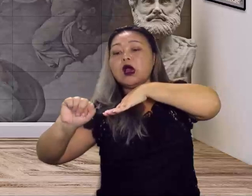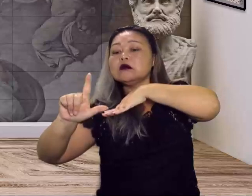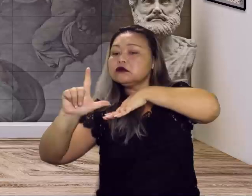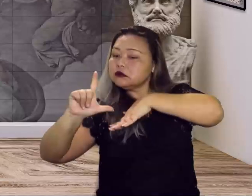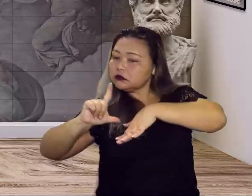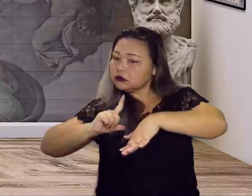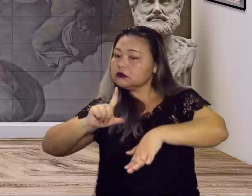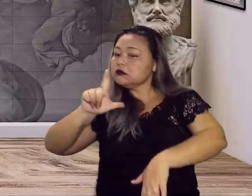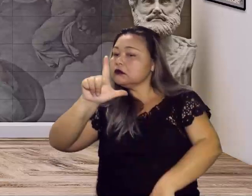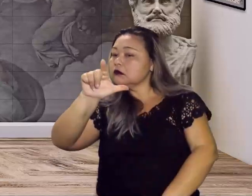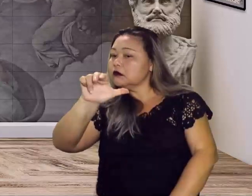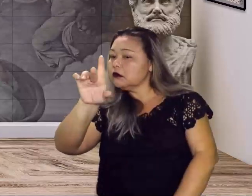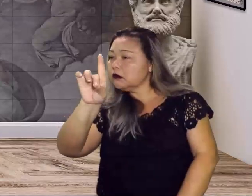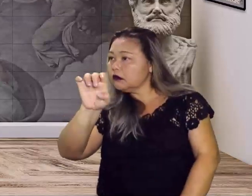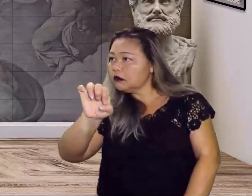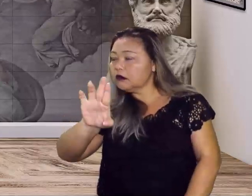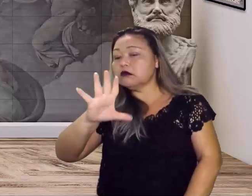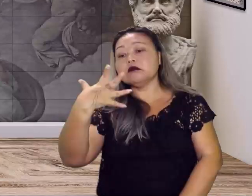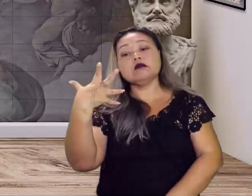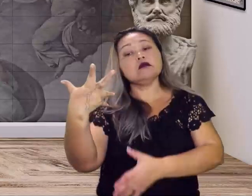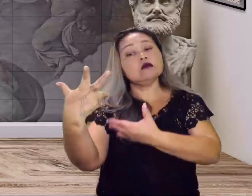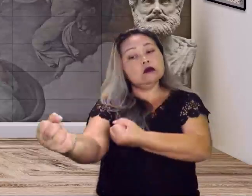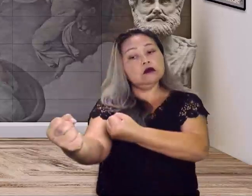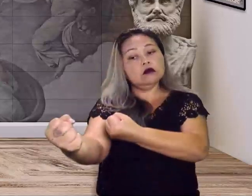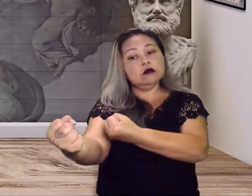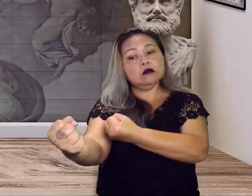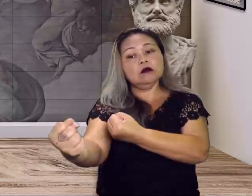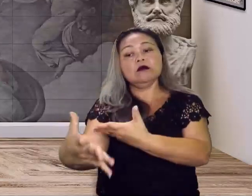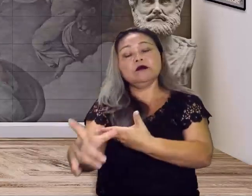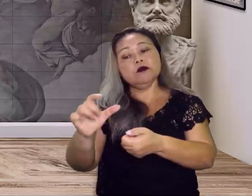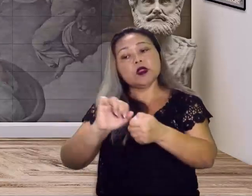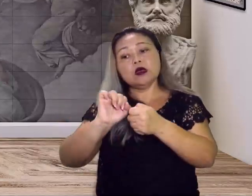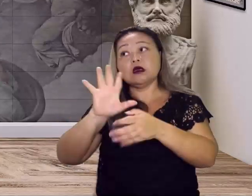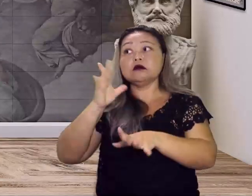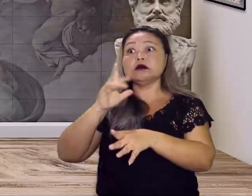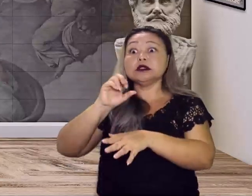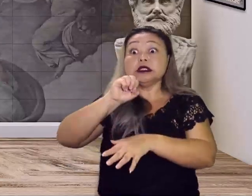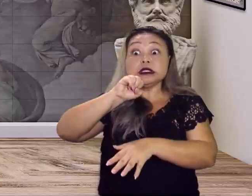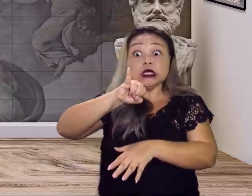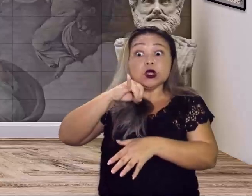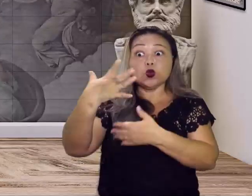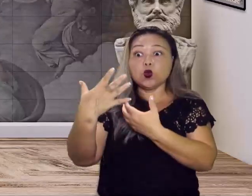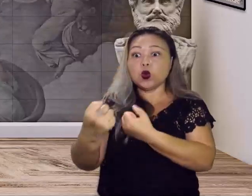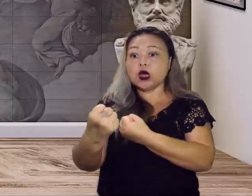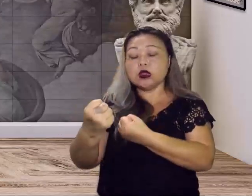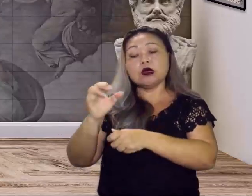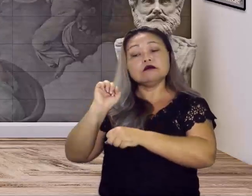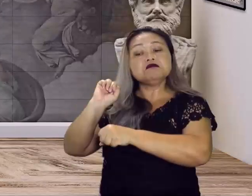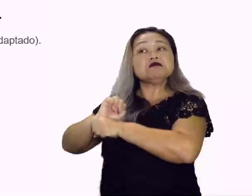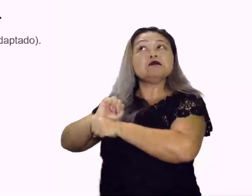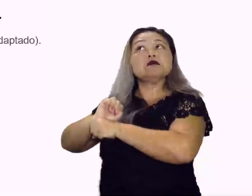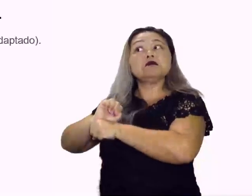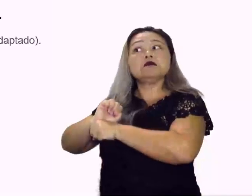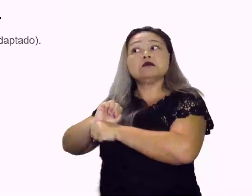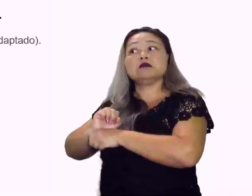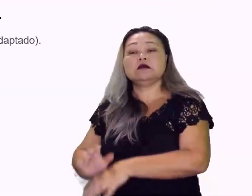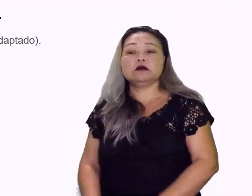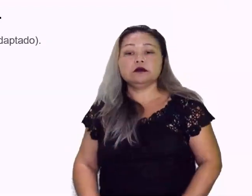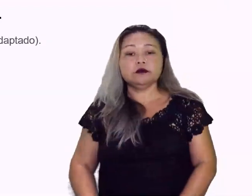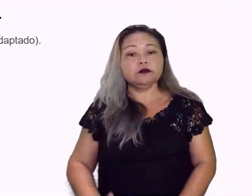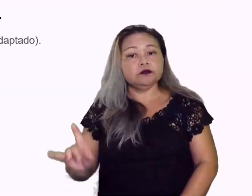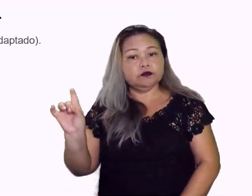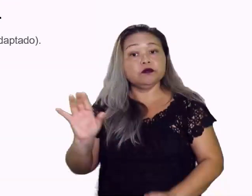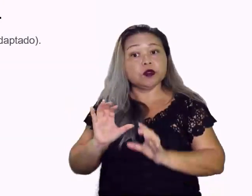pessoas aceitaram. Se não aceitar, ela fica apairada, né? Ela paralisa ali. Vamos lá, continuando, olha aí. Como